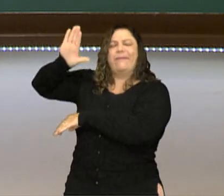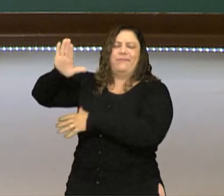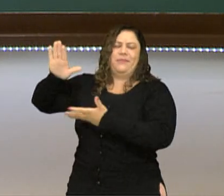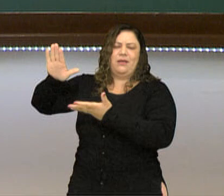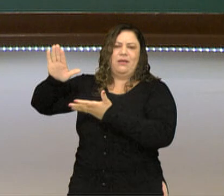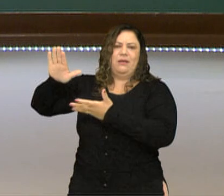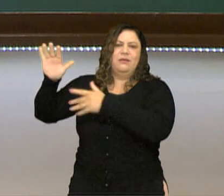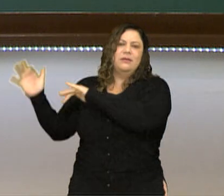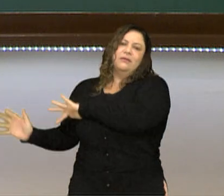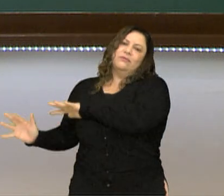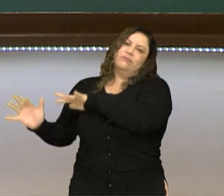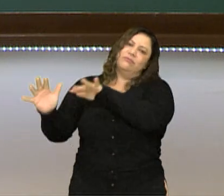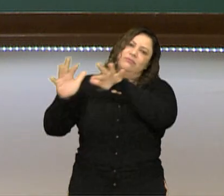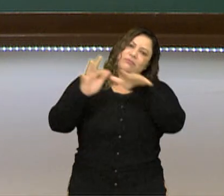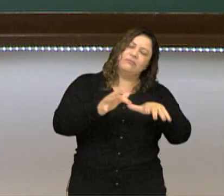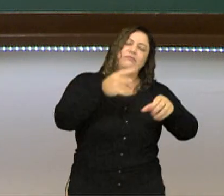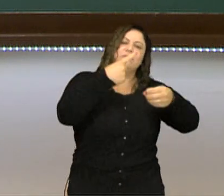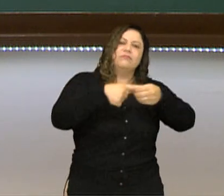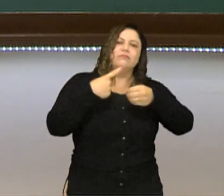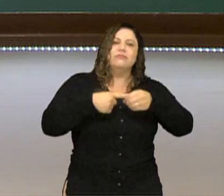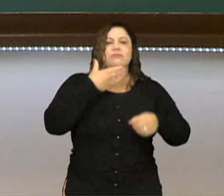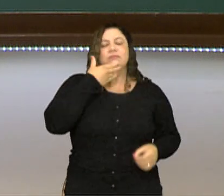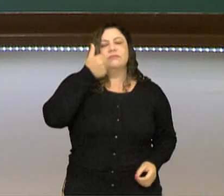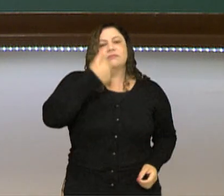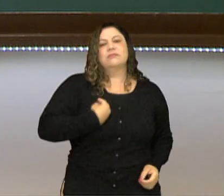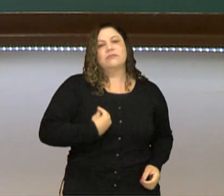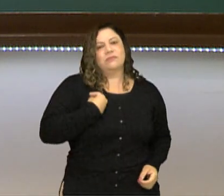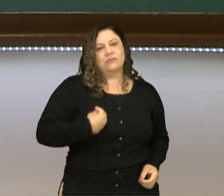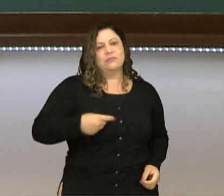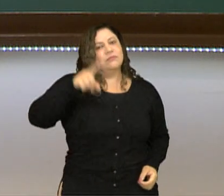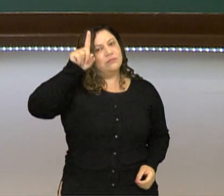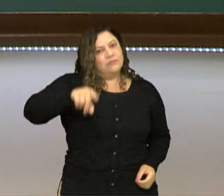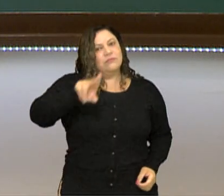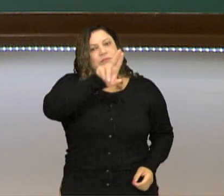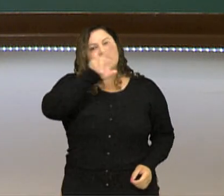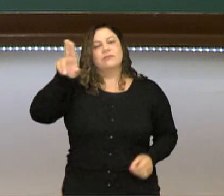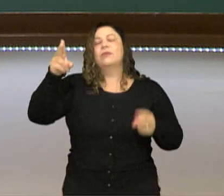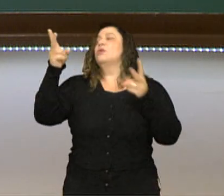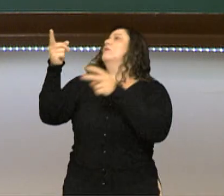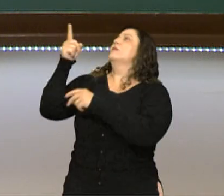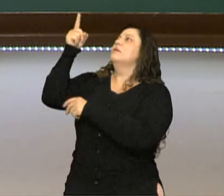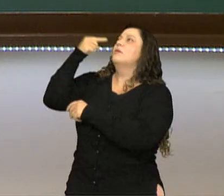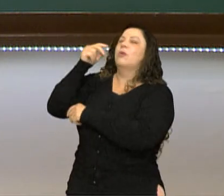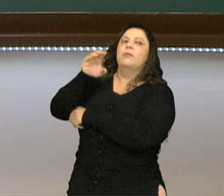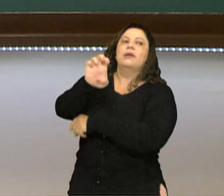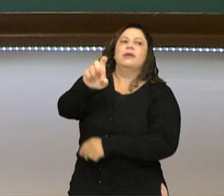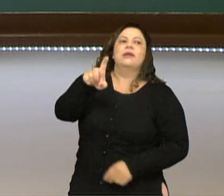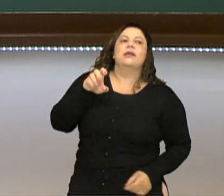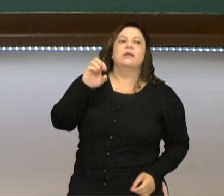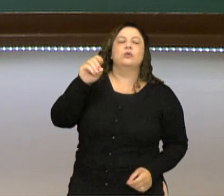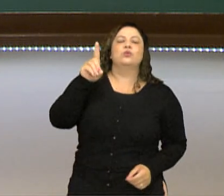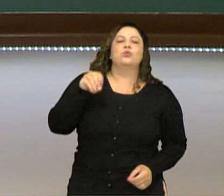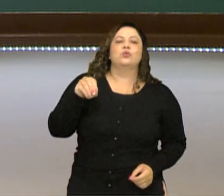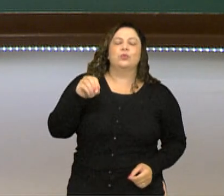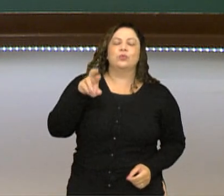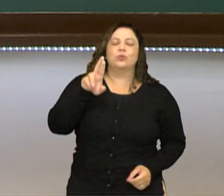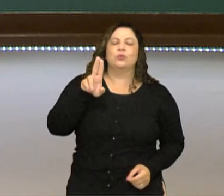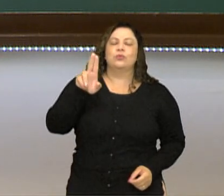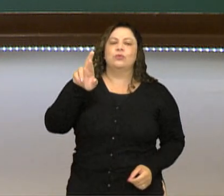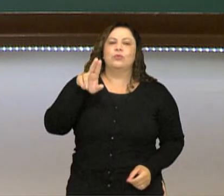para a cidade em busca de melhores condições é o chamado êxodo rural. Então, analisando tudo isso,